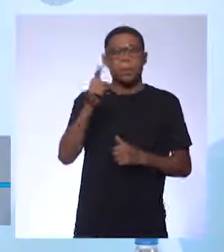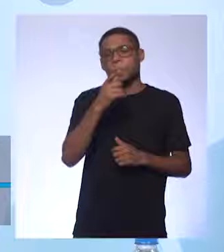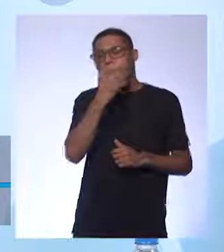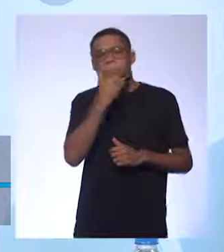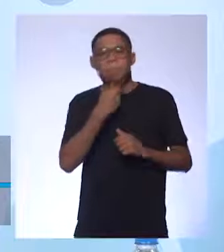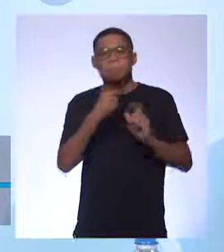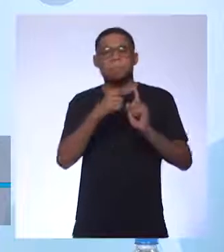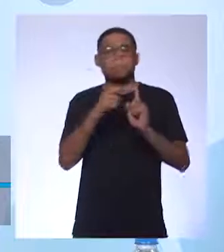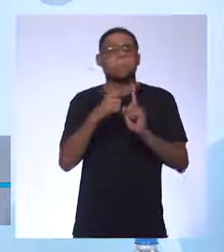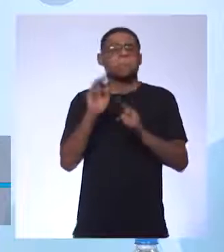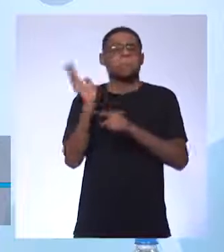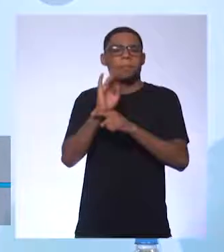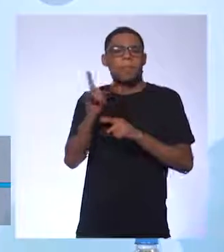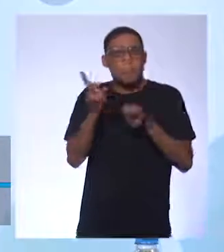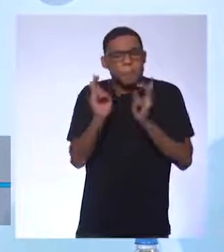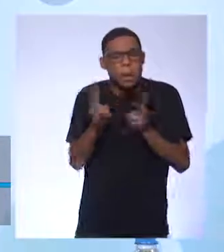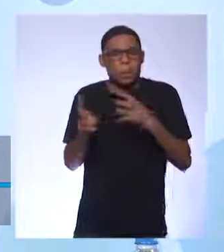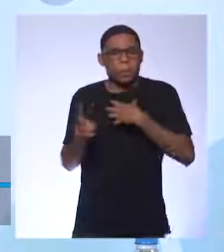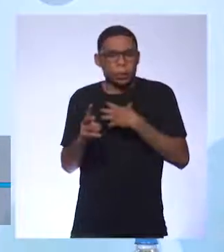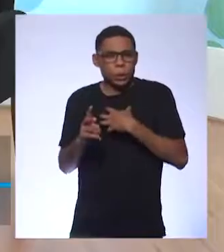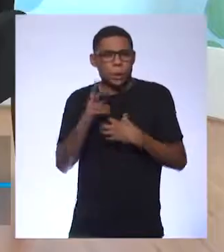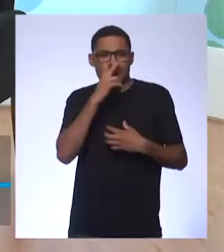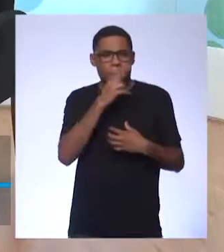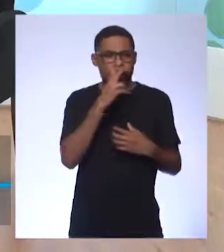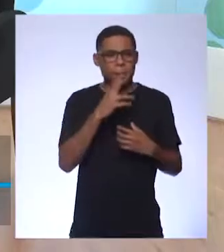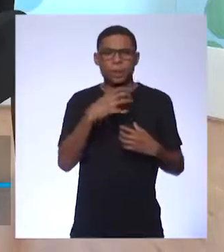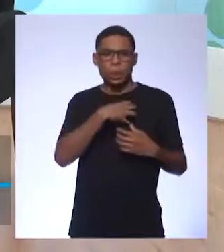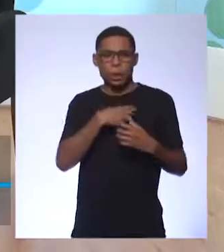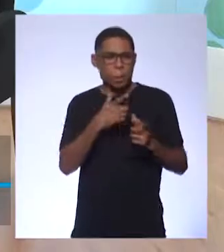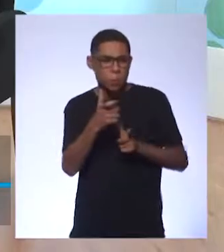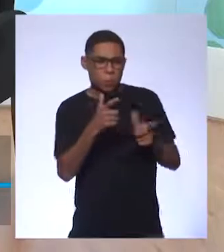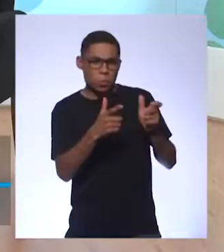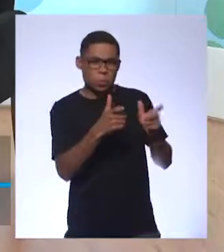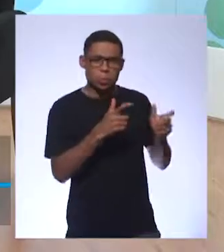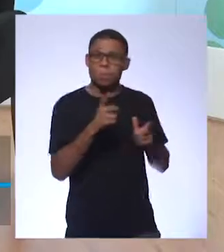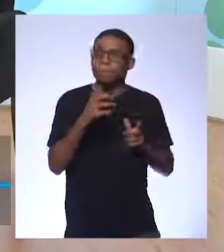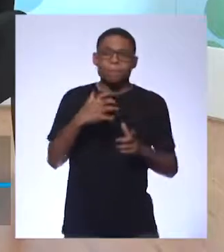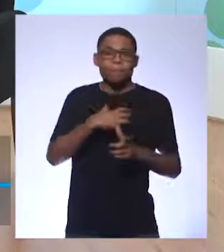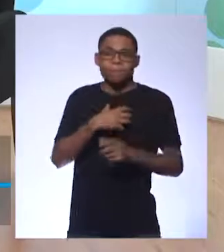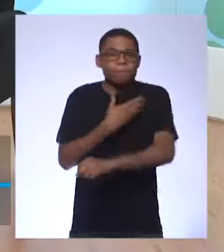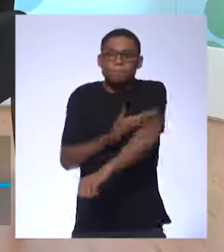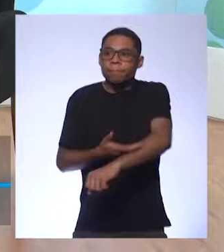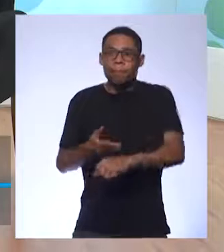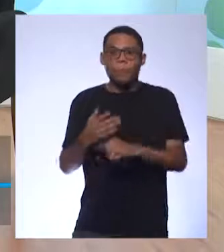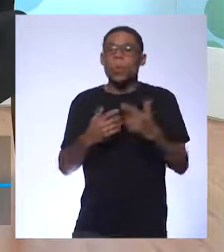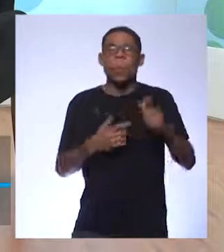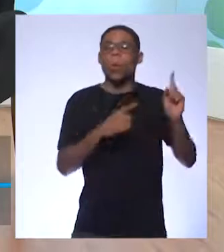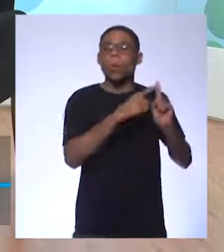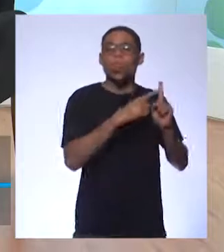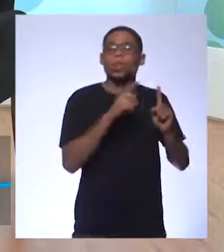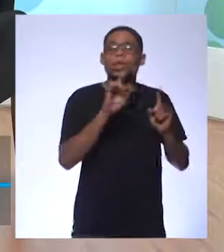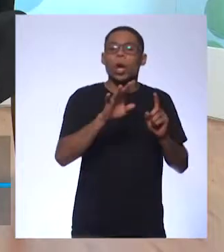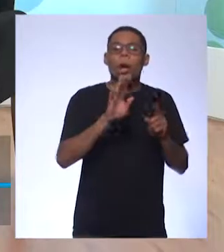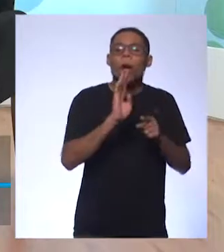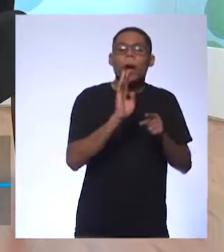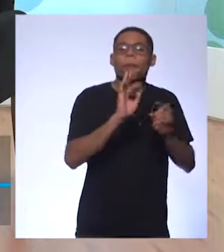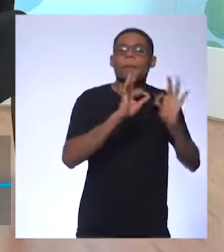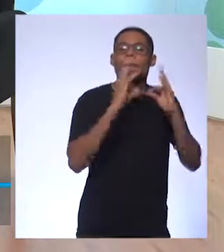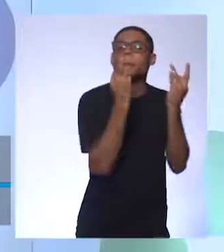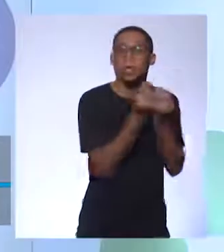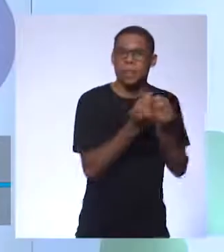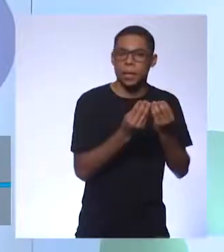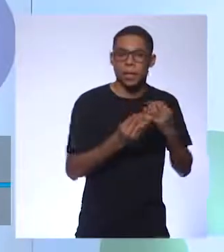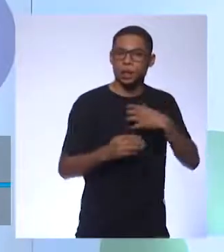que fazia aqueles... Sempre os mesmos estilos, blockbuster, né? Faz aquele filme para a família. Aí vai o Scorsese, um pouco mais